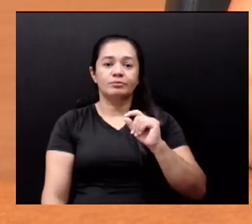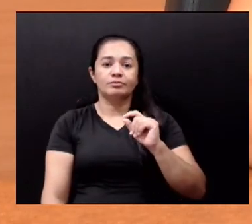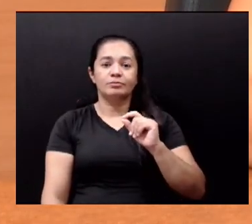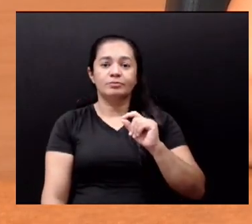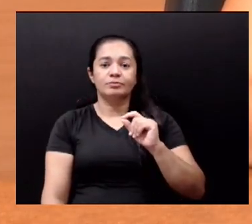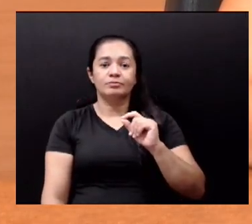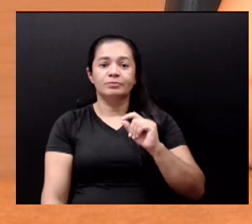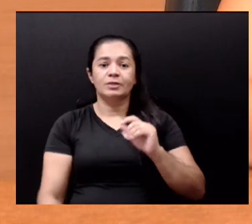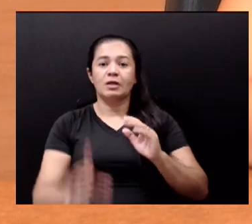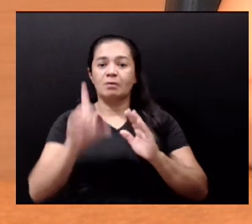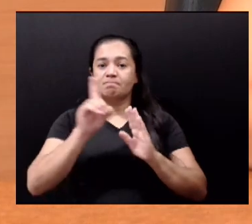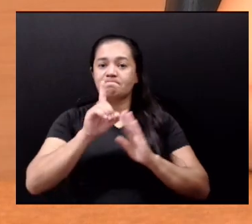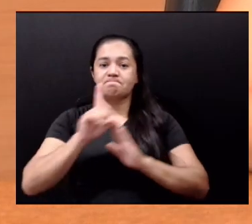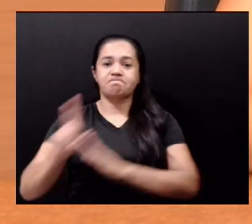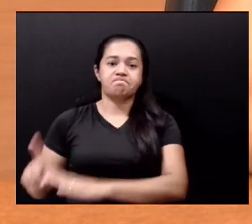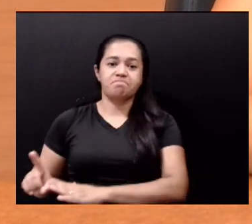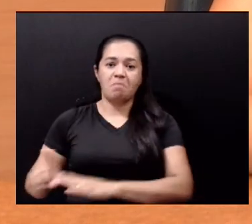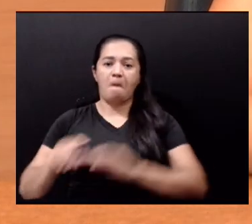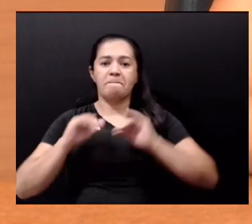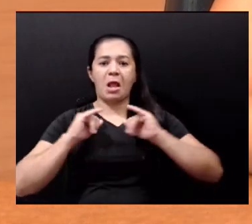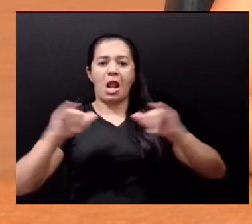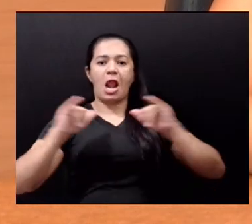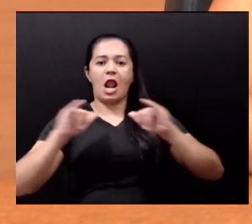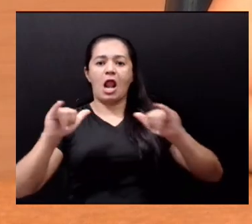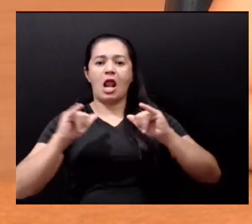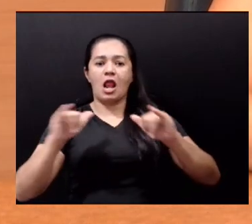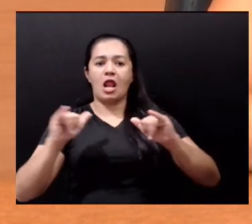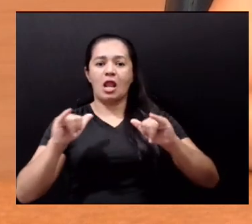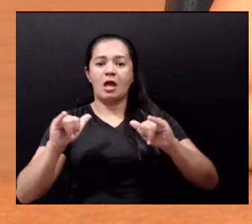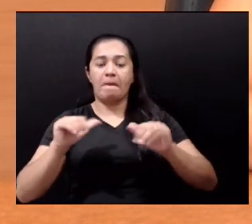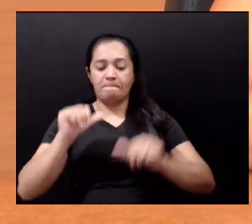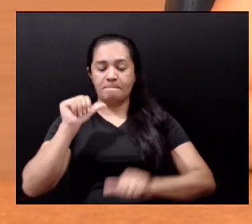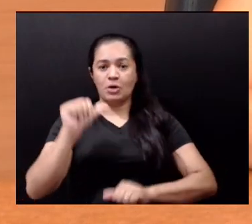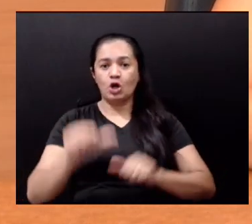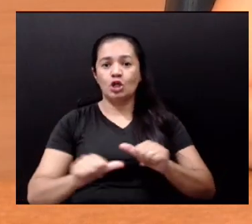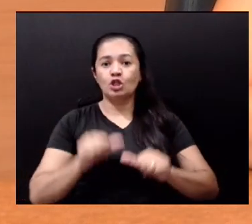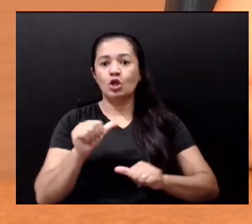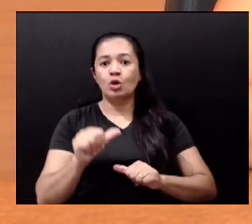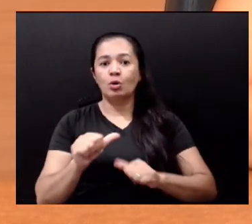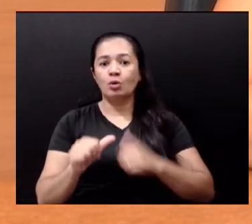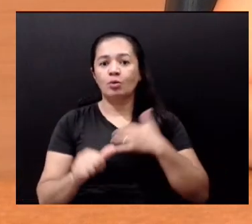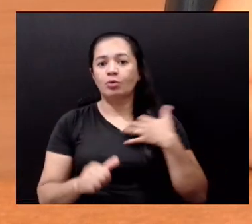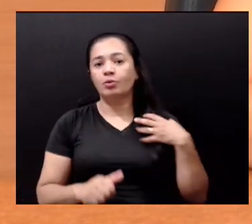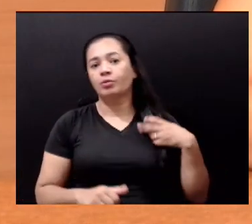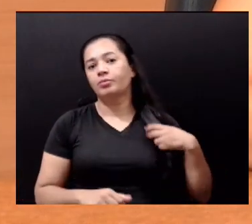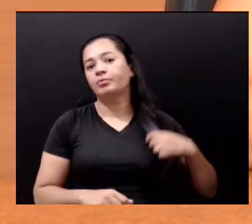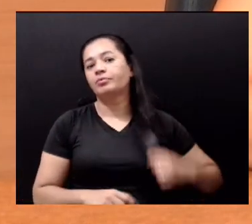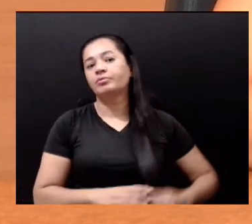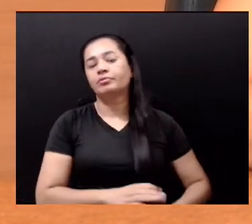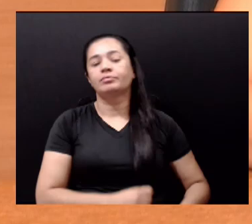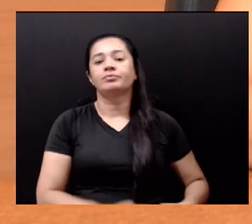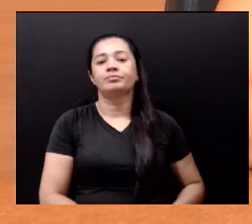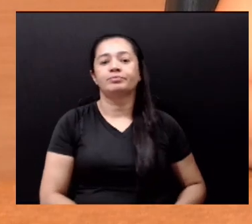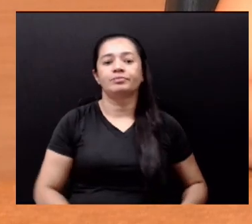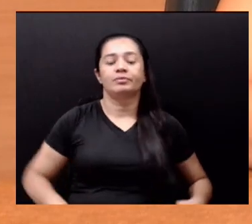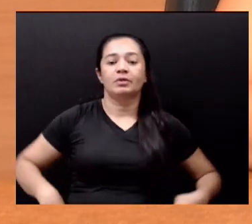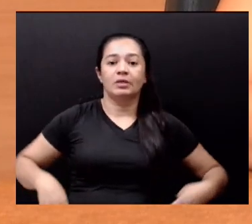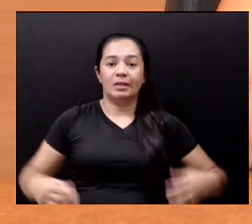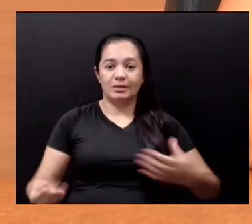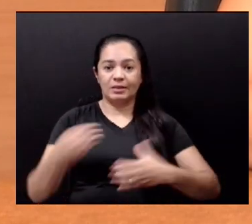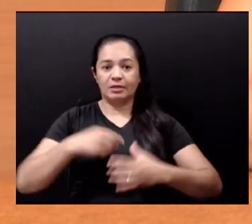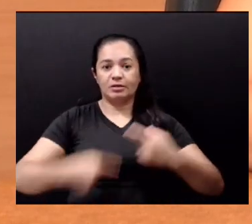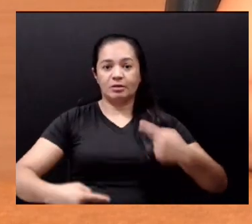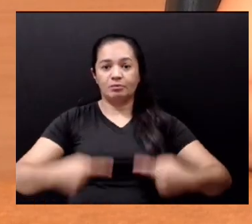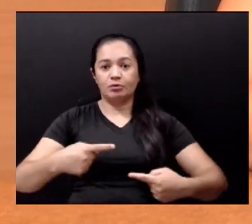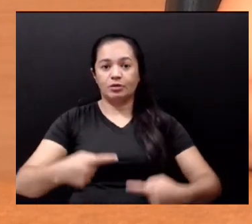né? Uma propagação, aí, a própria mudança que teve, né? Na política de moderação de